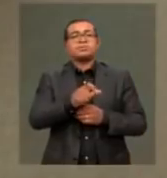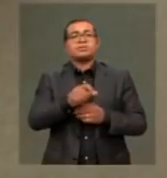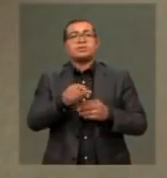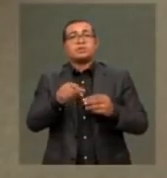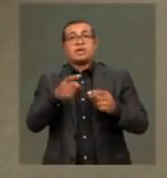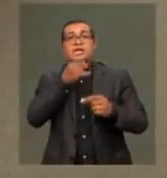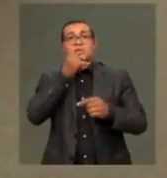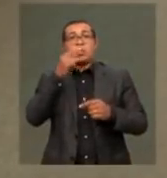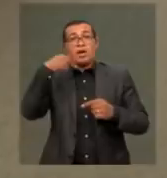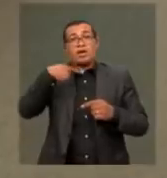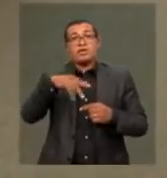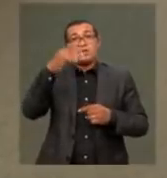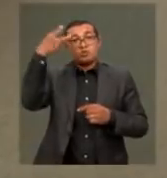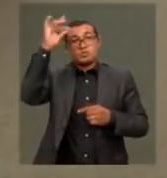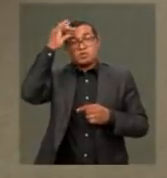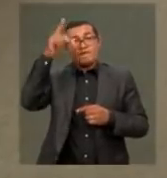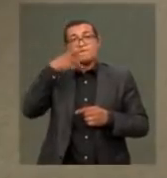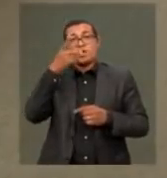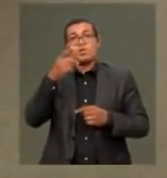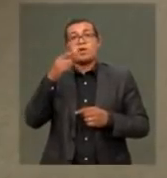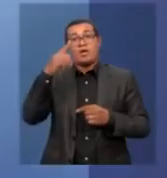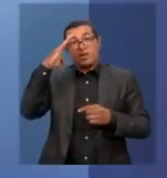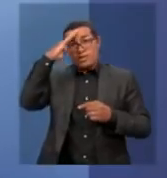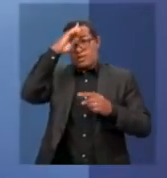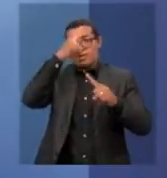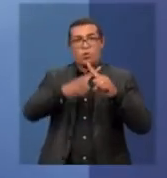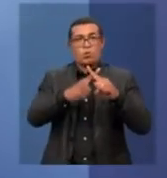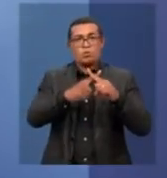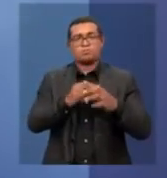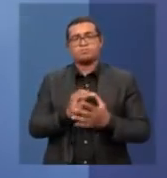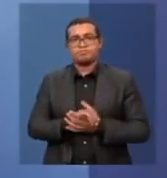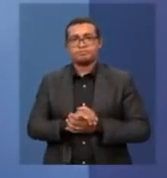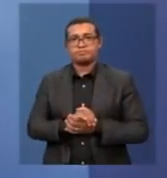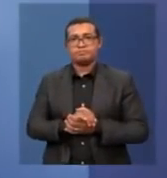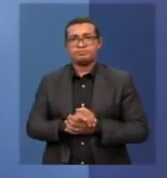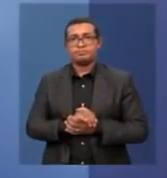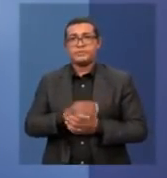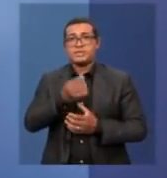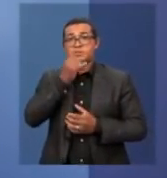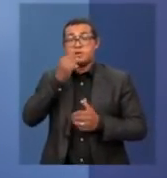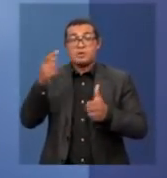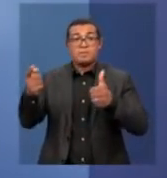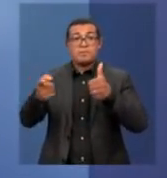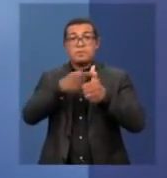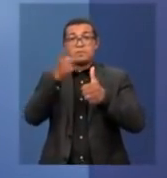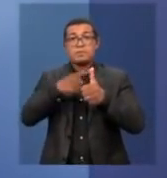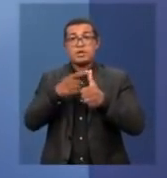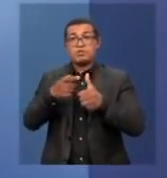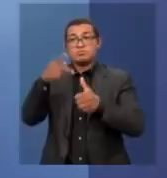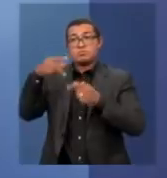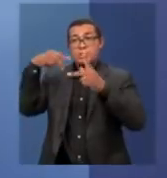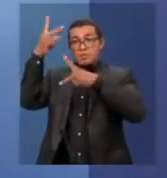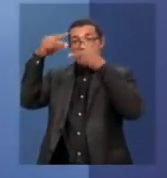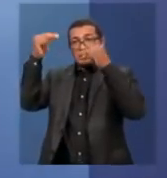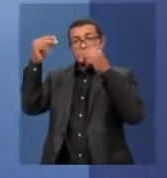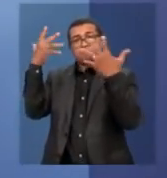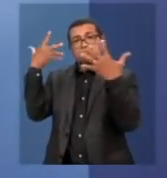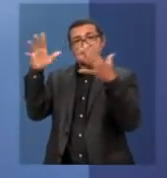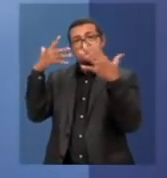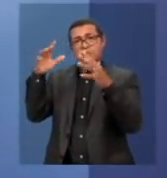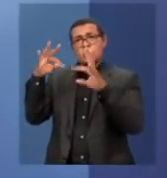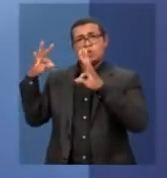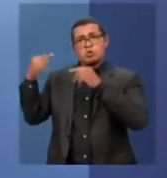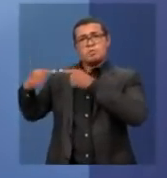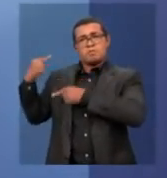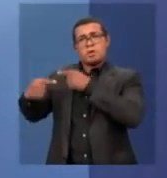do ele não aqui no espírito santo o primeiro lugar eu quero parabenizar vocês e jaqueline se dos debates todos que nós